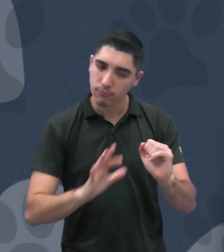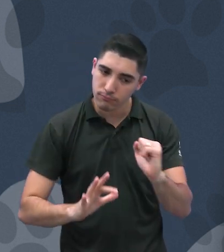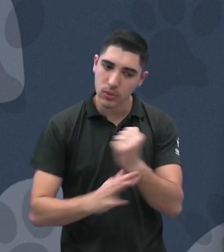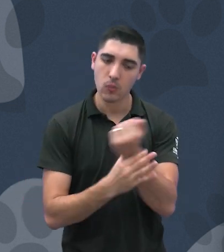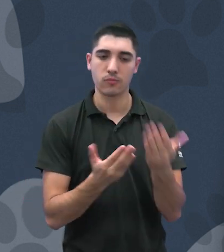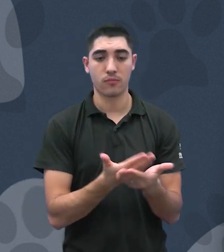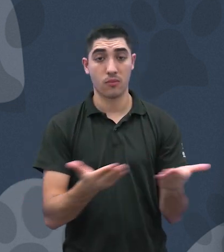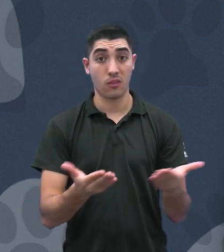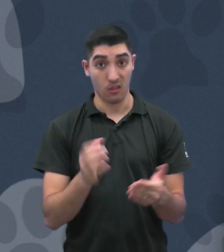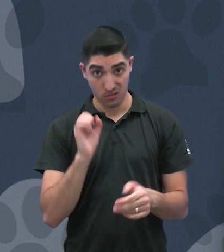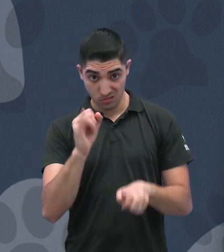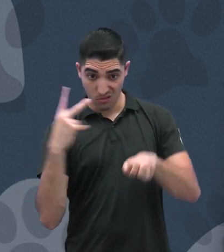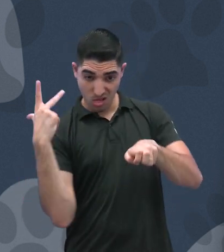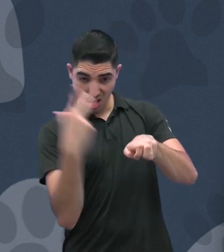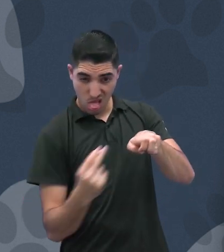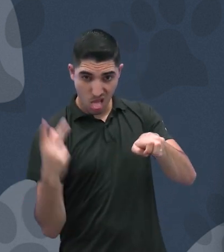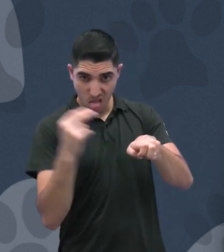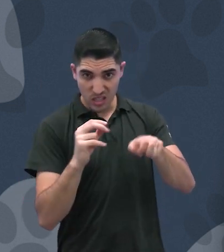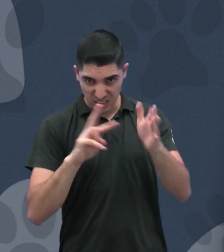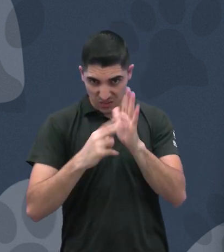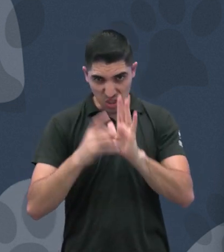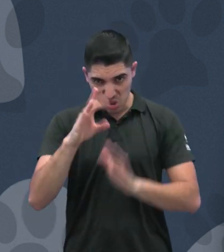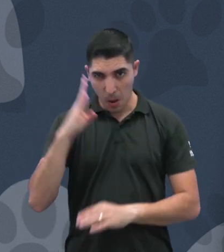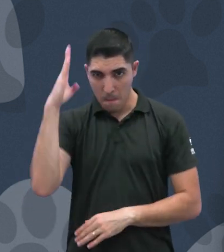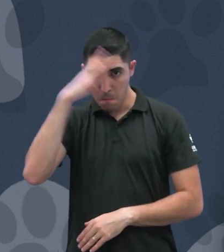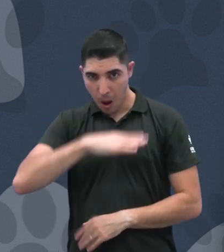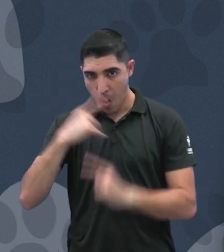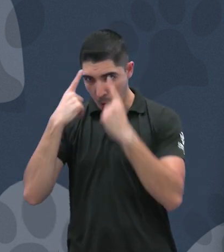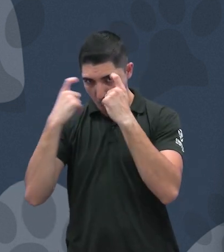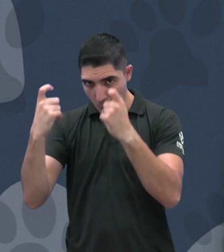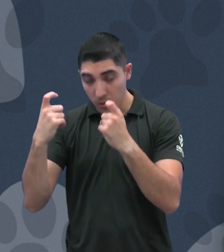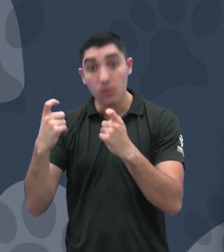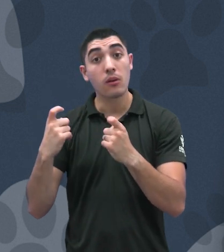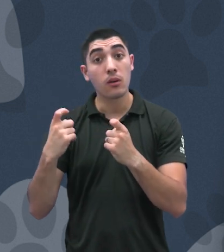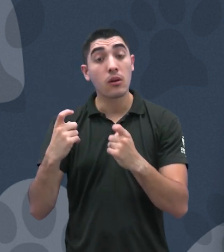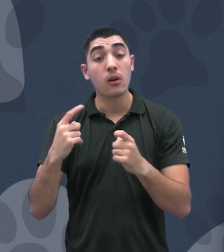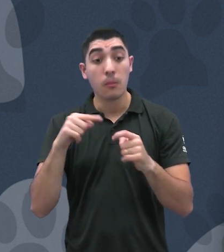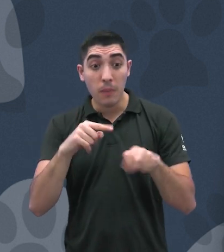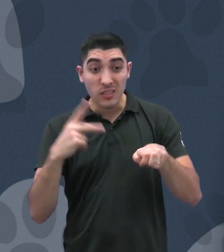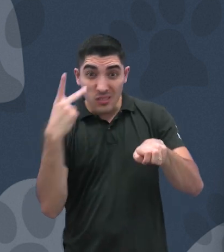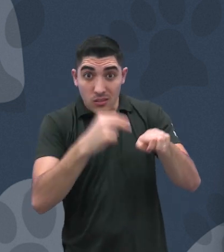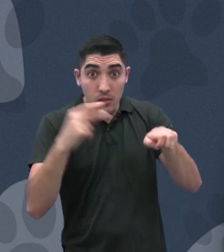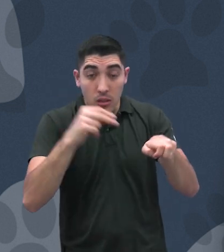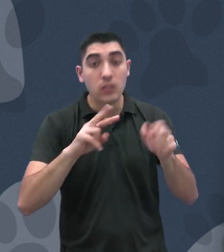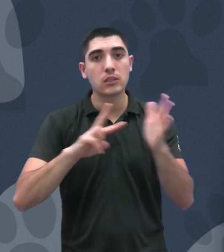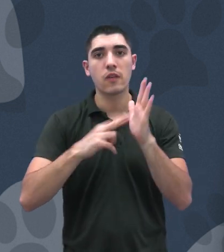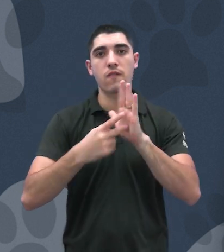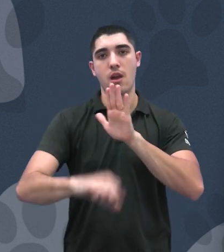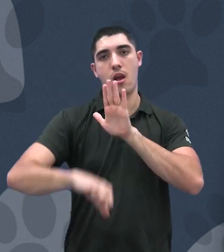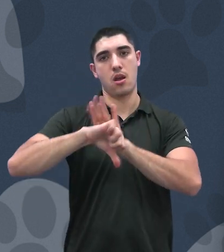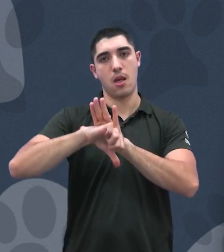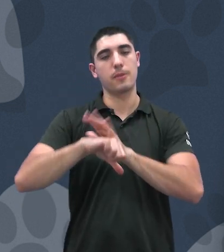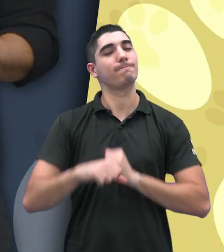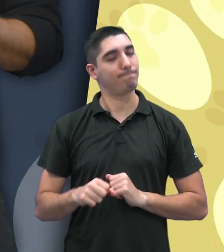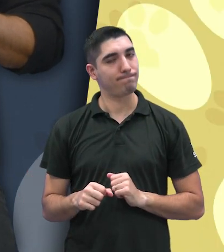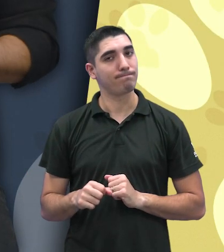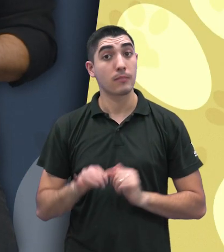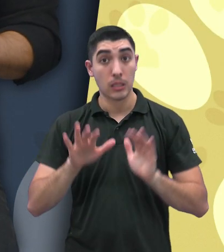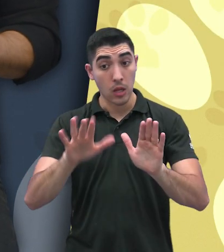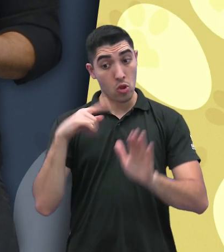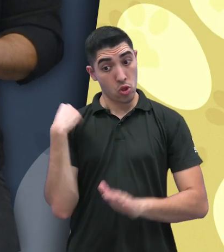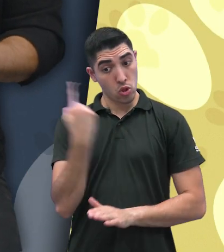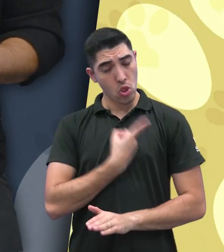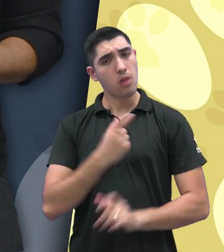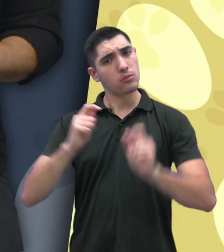os animais. Maus tratos não são apenas crueldade, disso todo mundo sabe, mas maus tratos são práticas criminosas. E